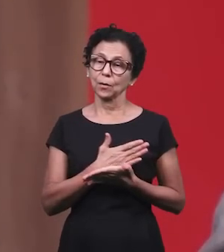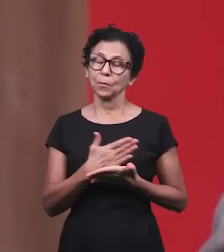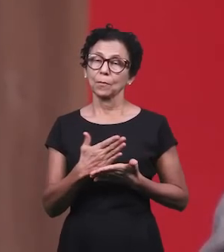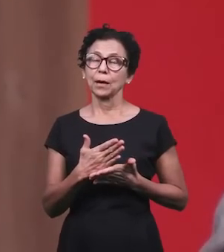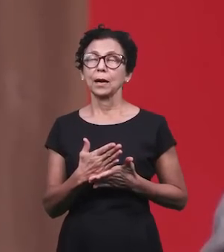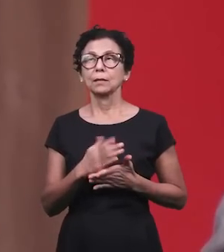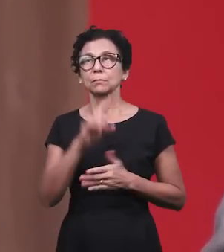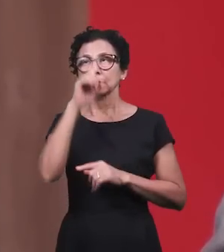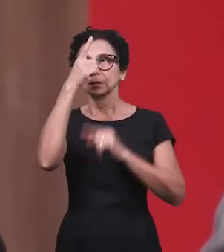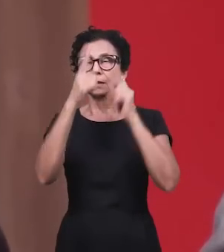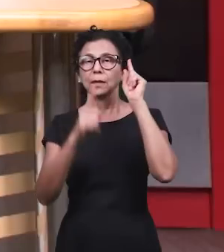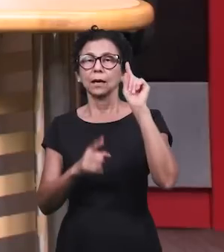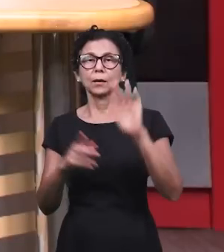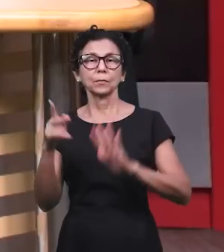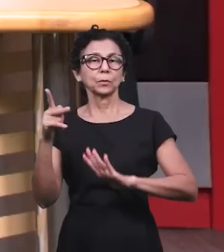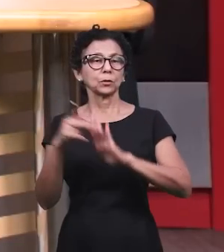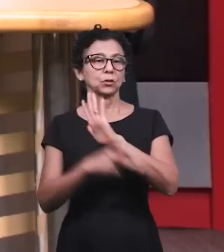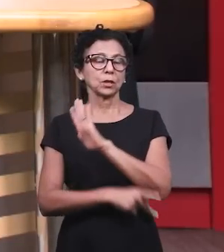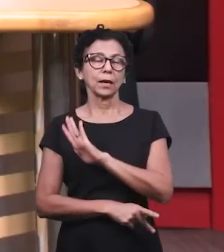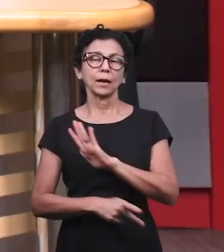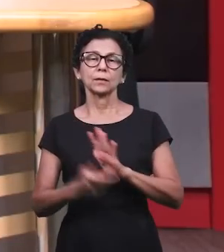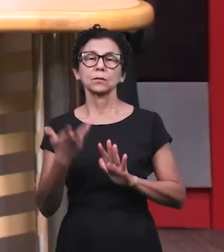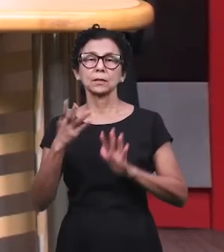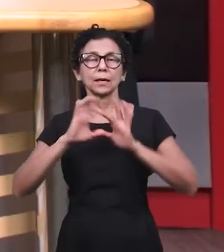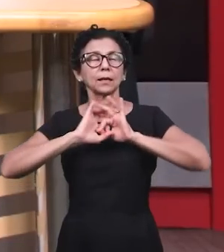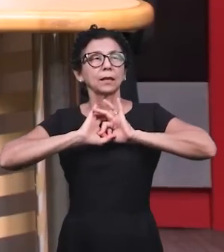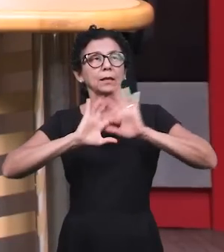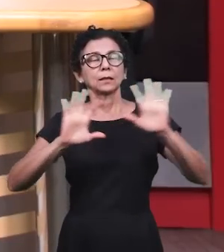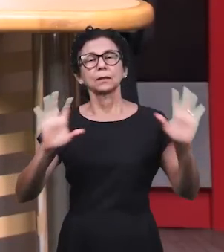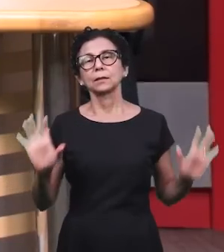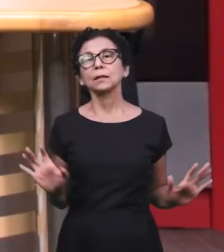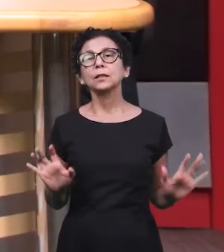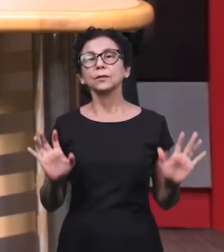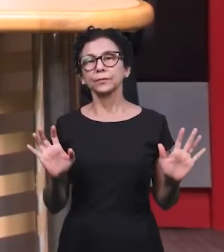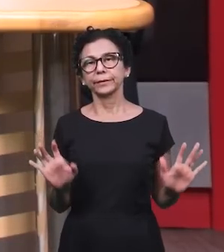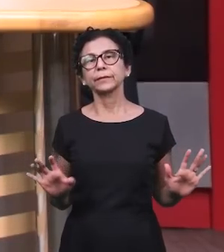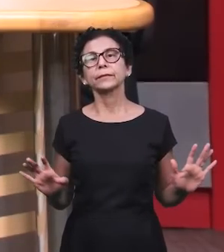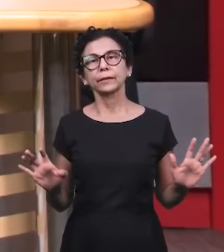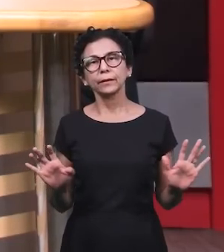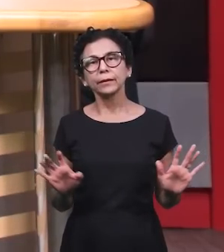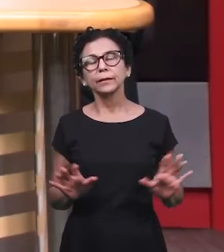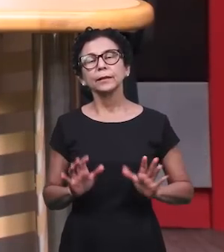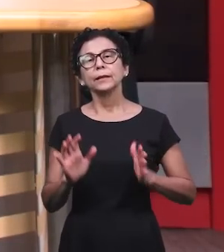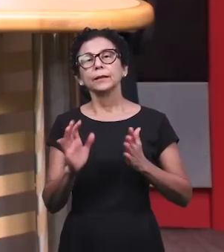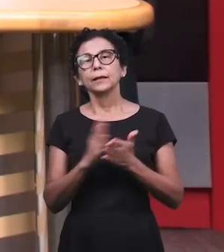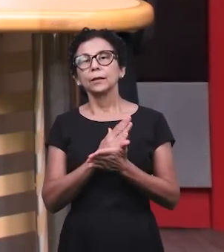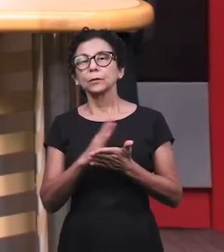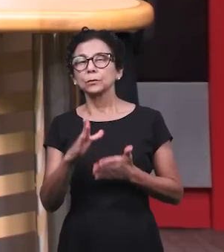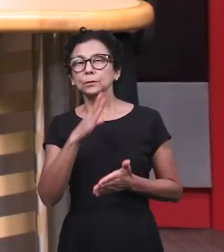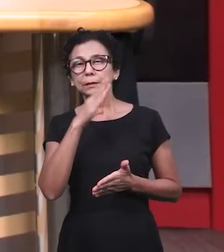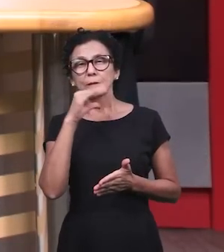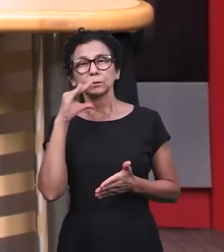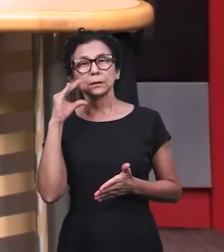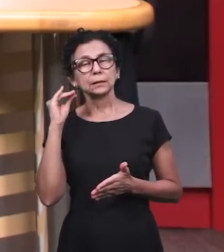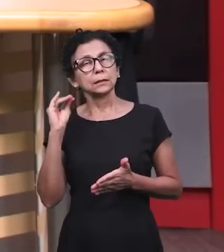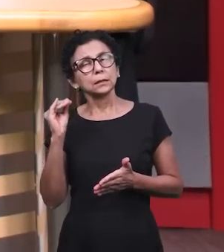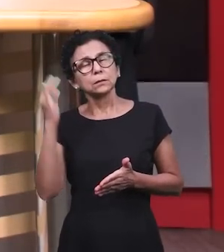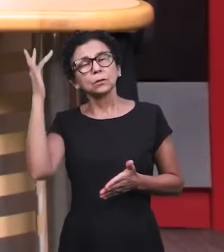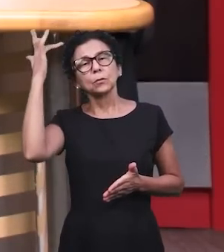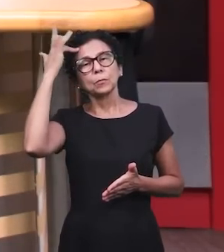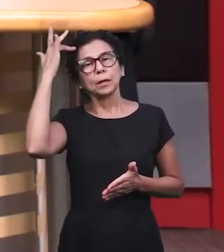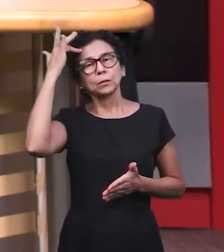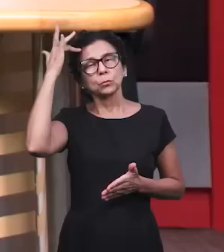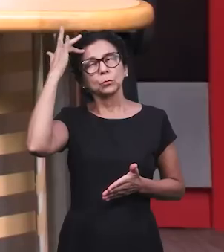profissional. Tem mais liberdade, né? Mais liberdade. Então, a adolescência, às vezes, alguns são um pouquinho mais maduros